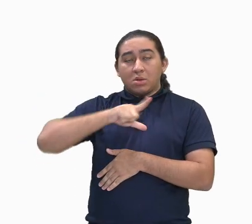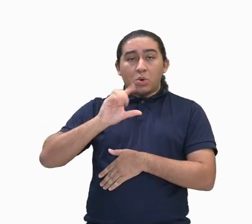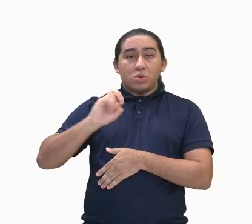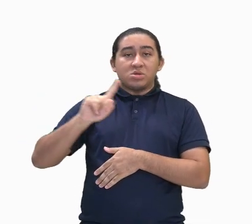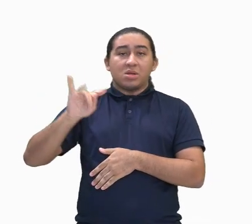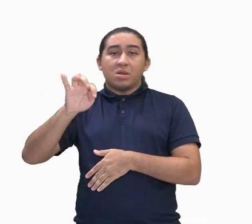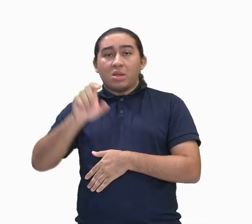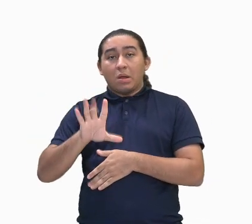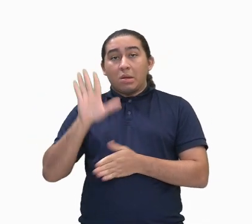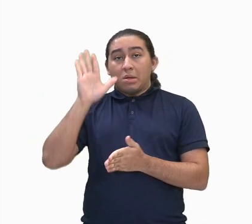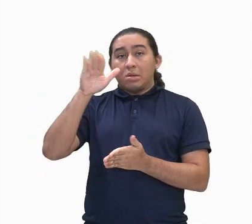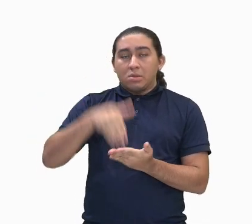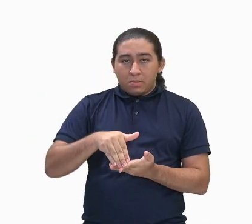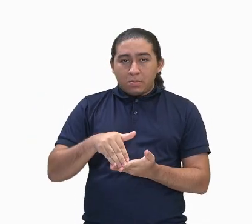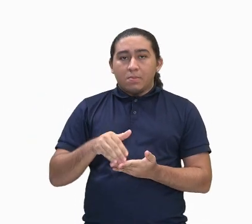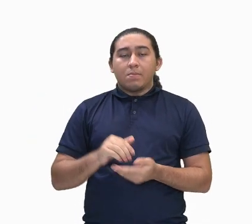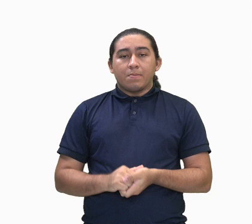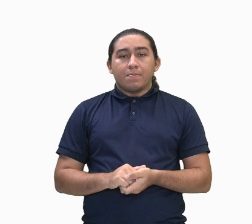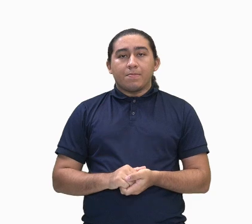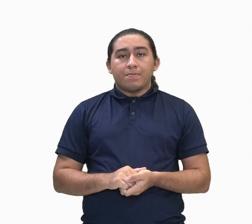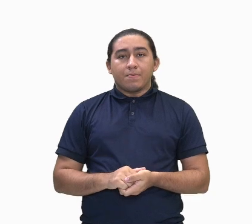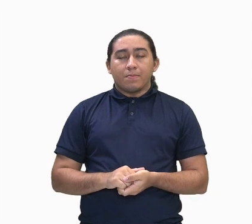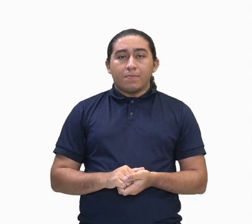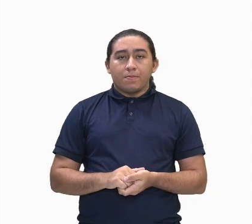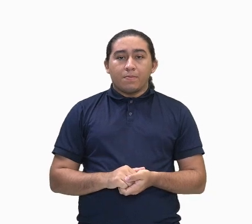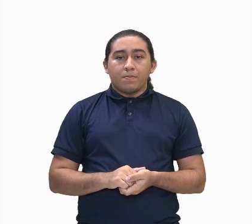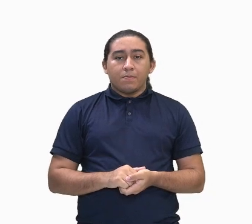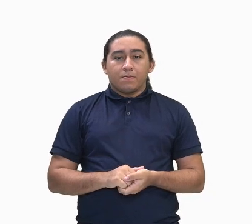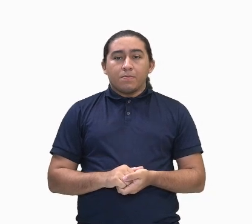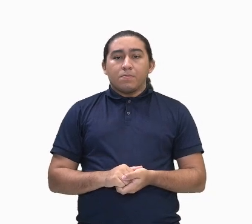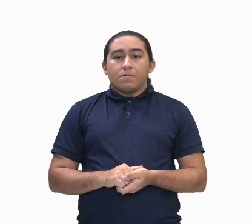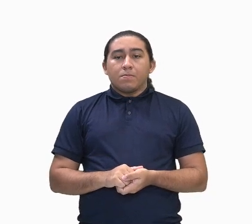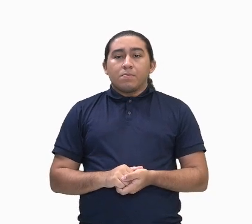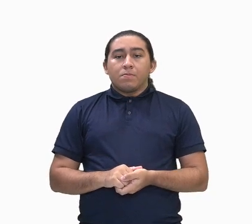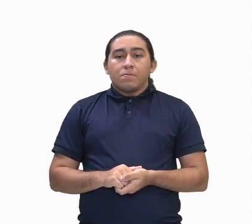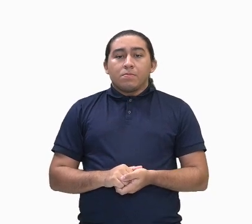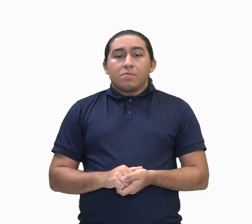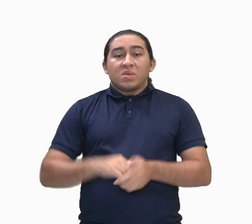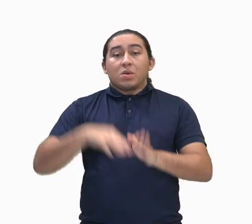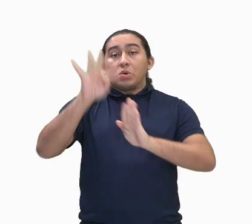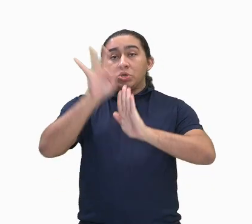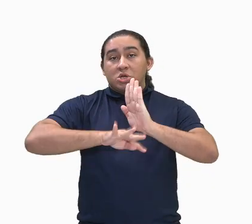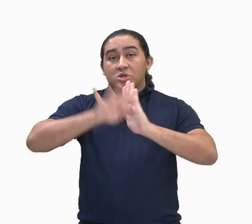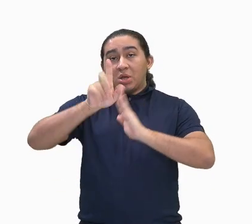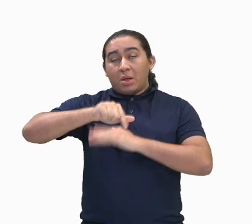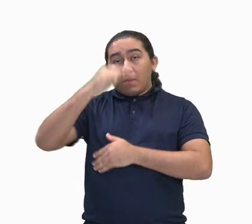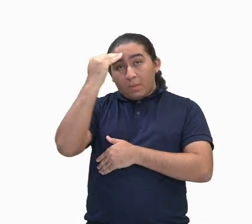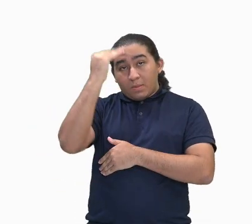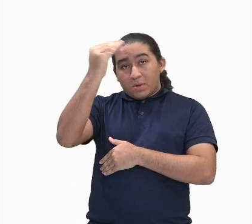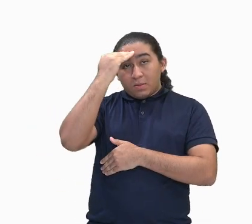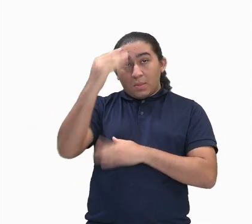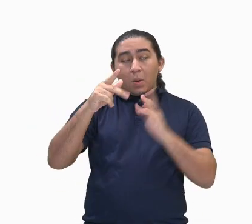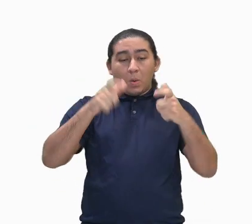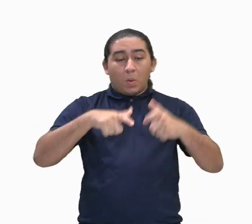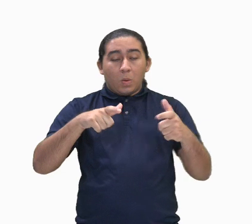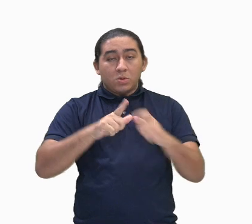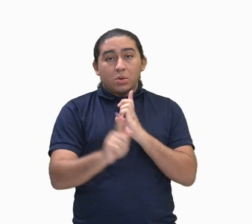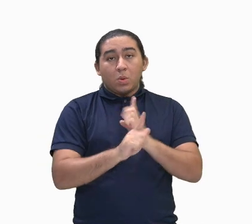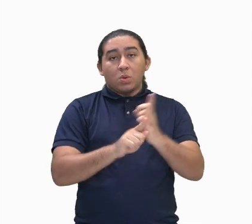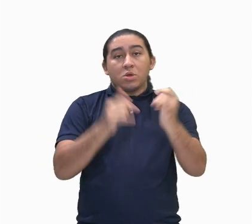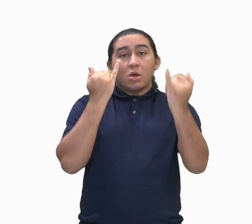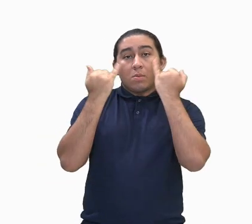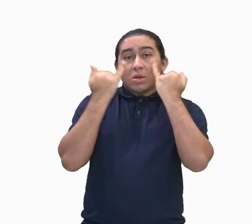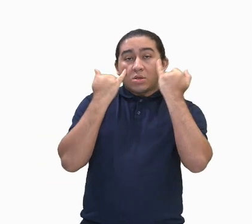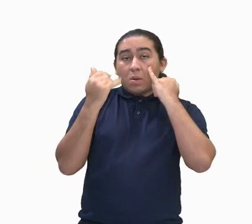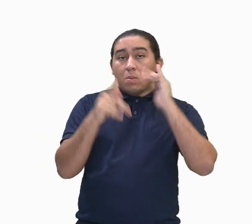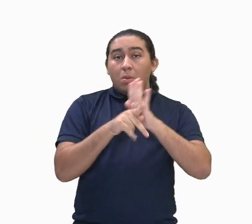caso, os escritos atribuídos a Homérico são uma das principais fontes de obtenção de informações, tá, da